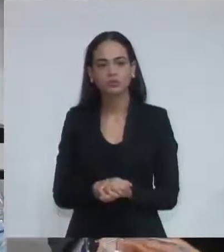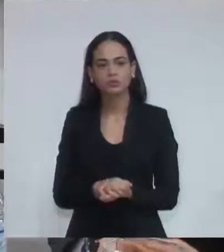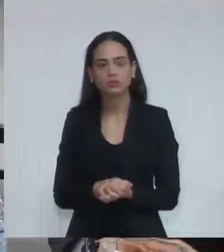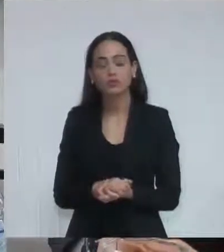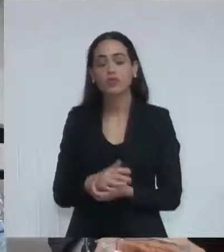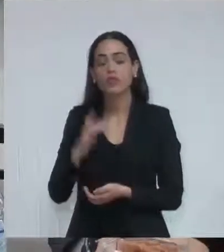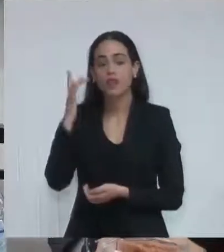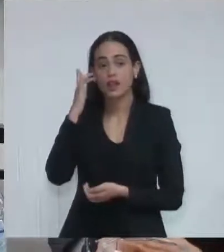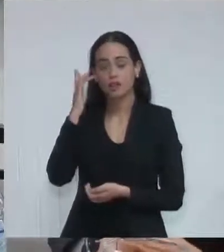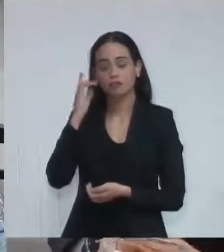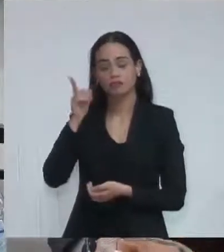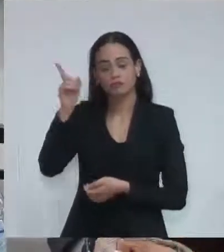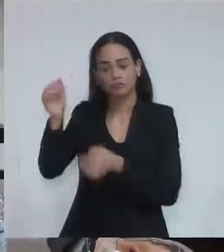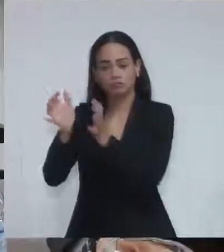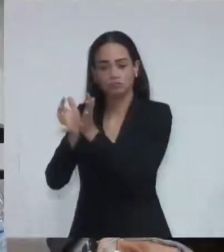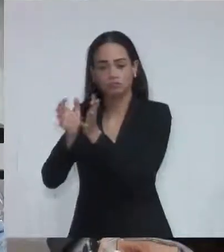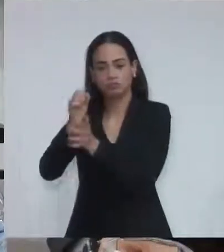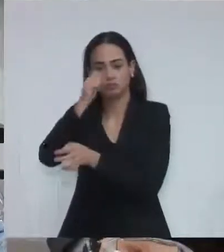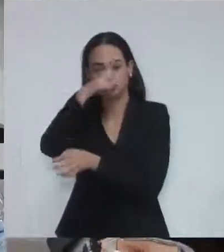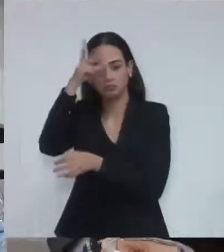criar uma condição para